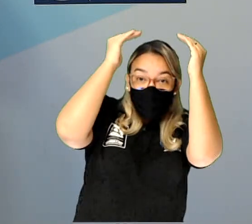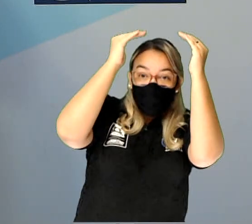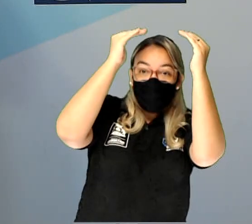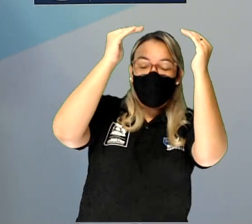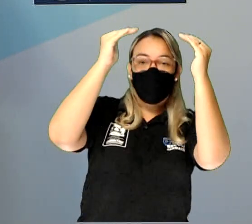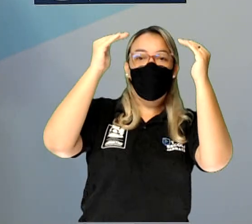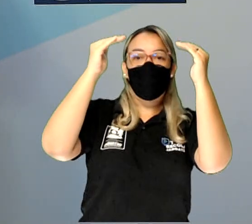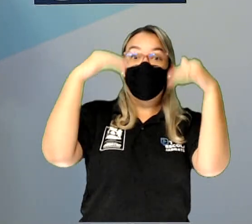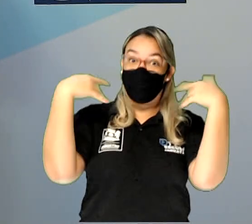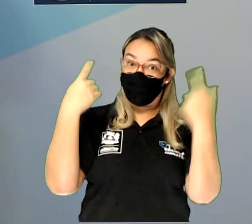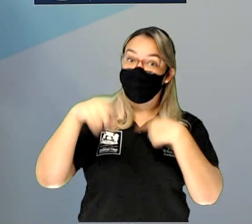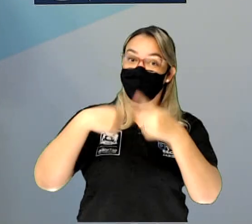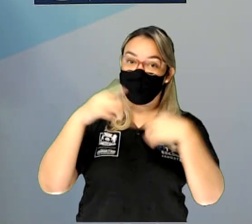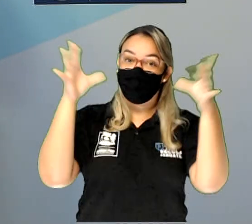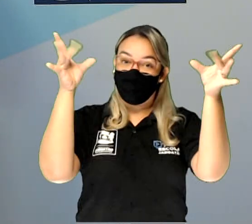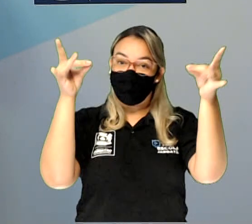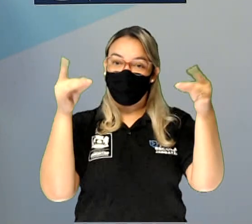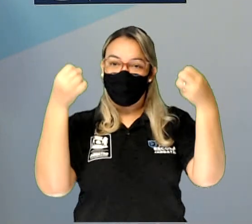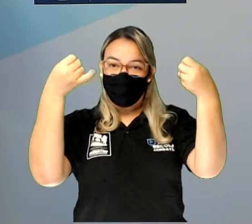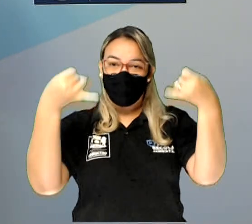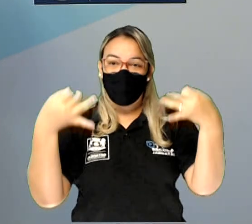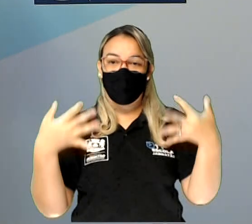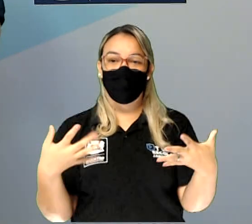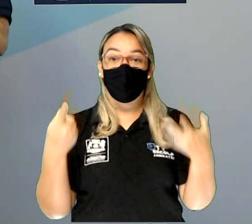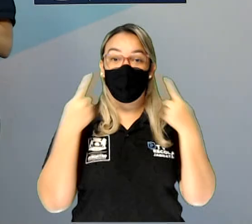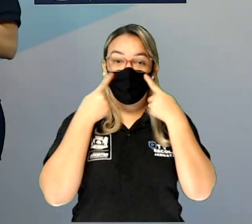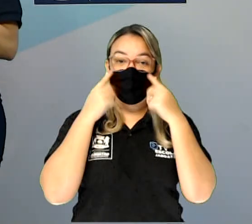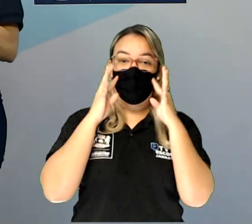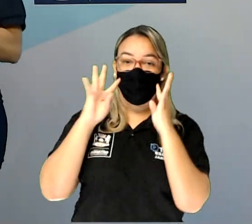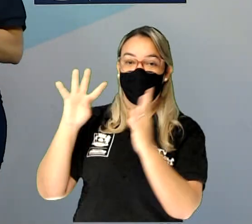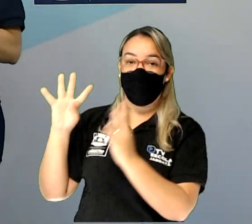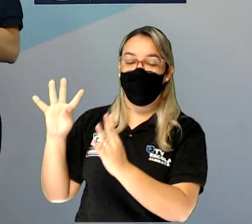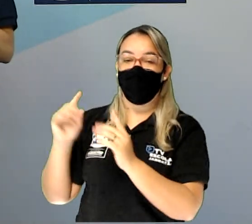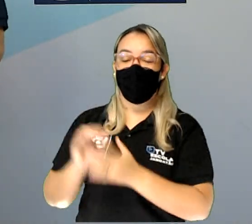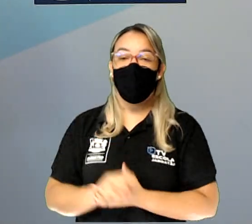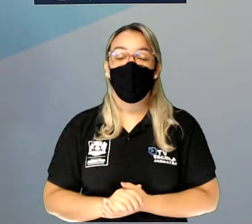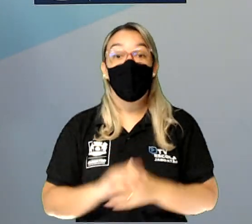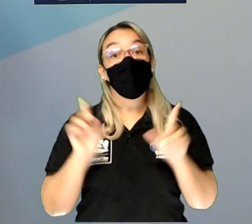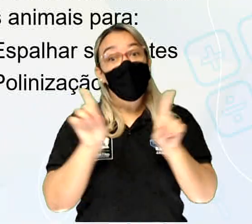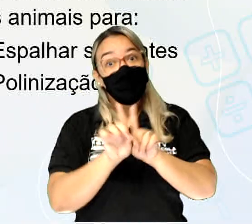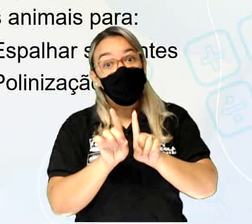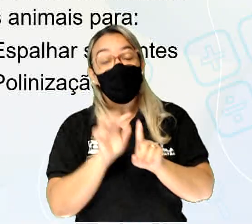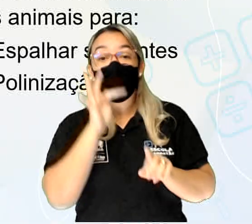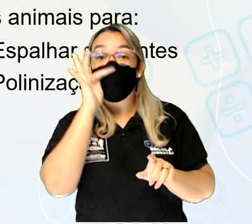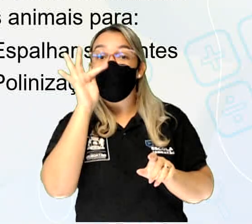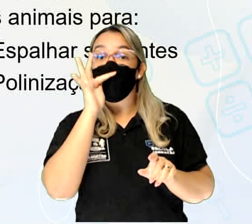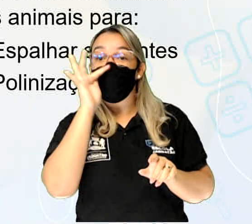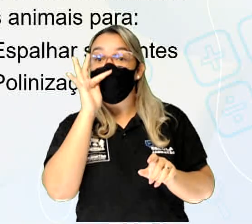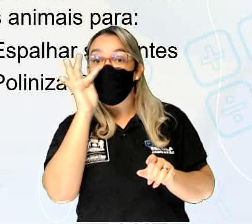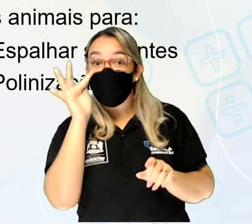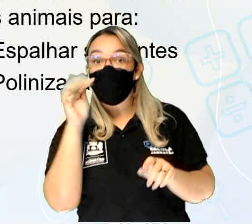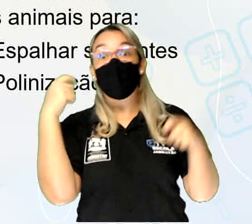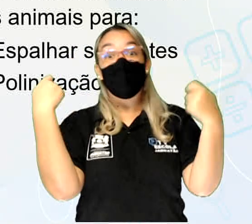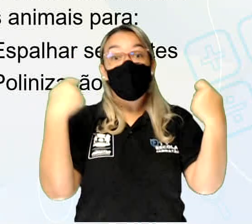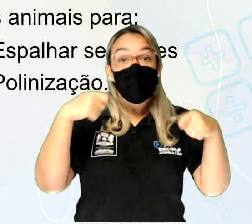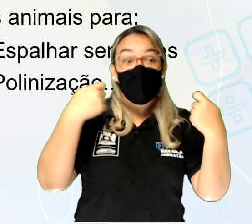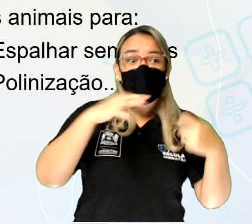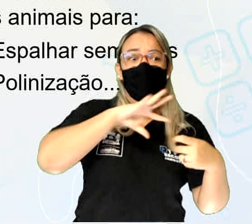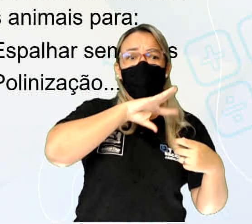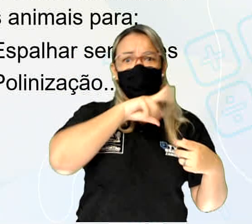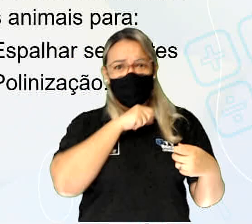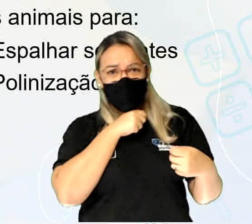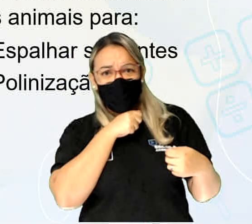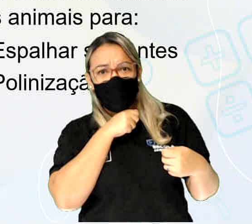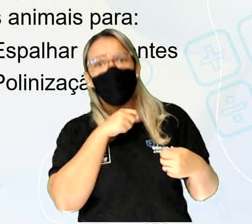E eu vou detalhar isso mais na frente, tá? Preste atenção. Como as plantas também necessitam dos animais. As plantas necessitam